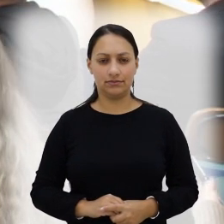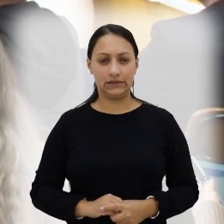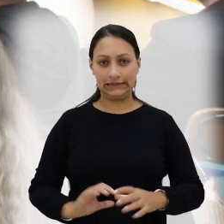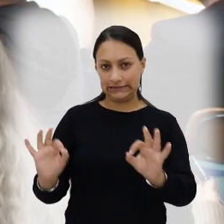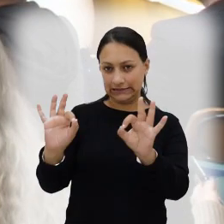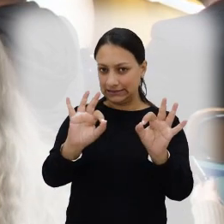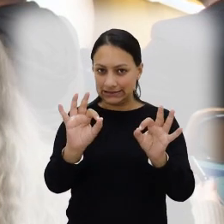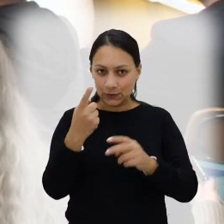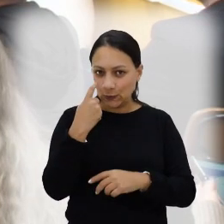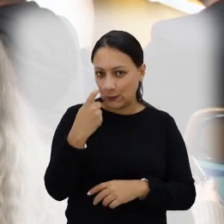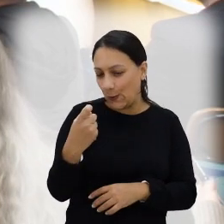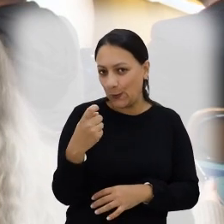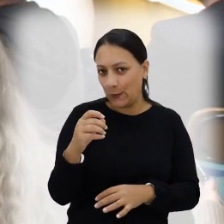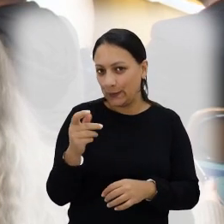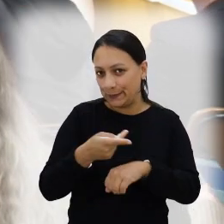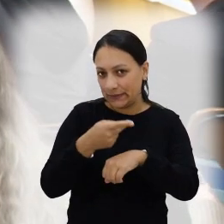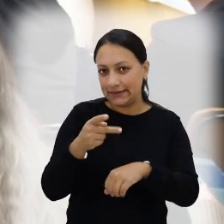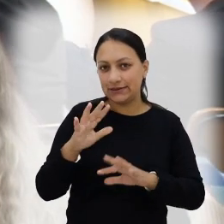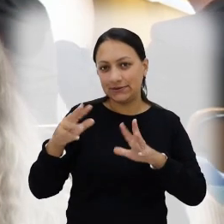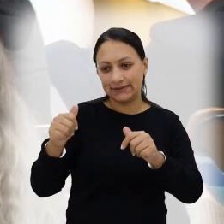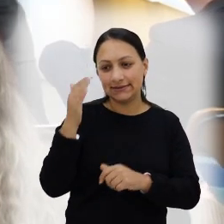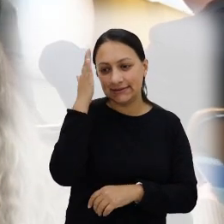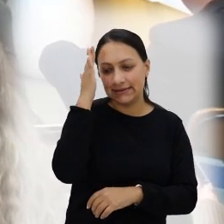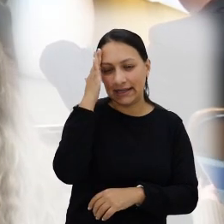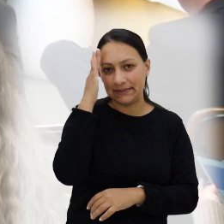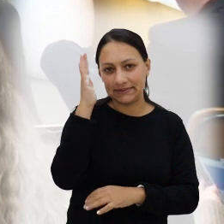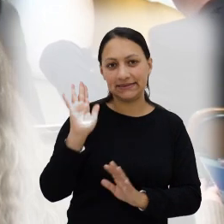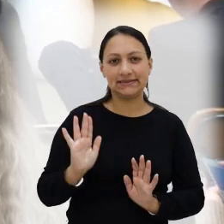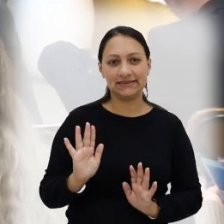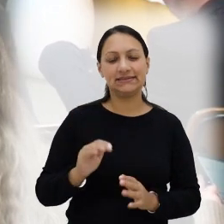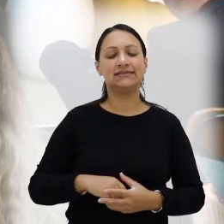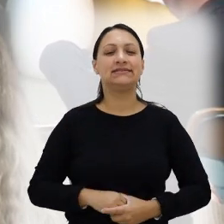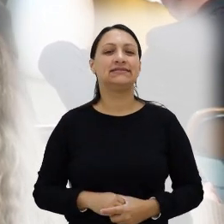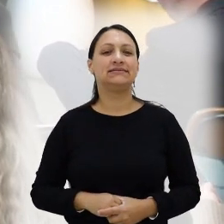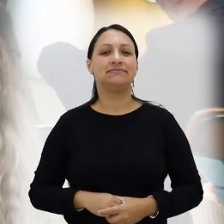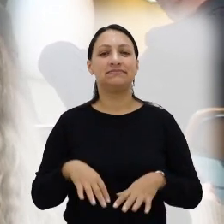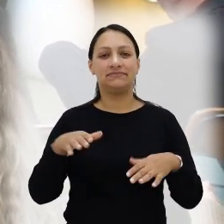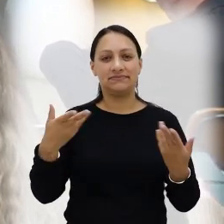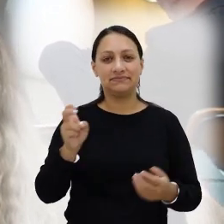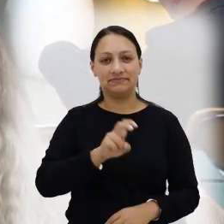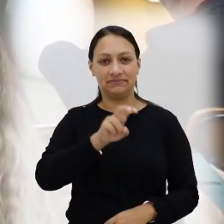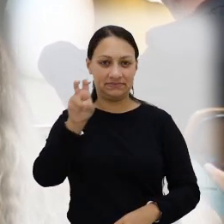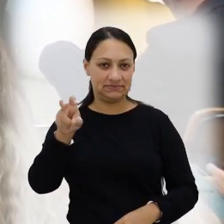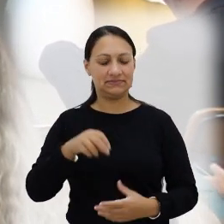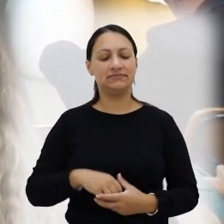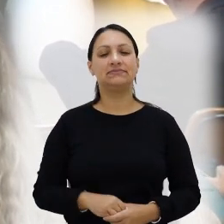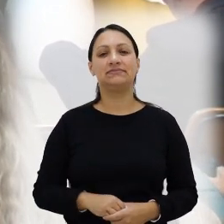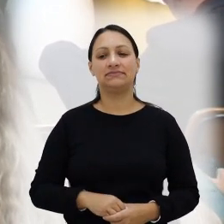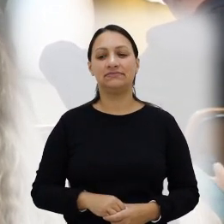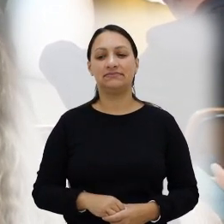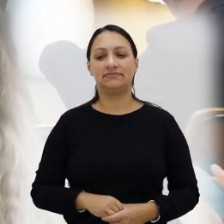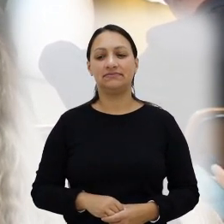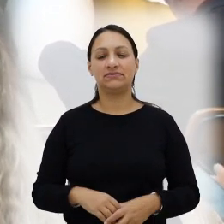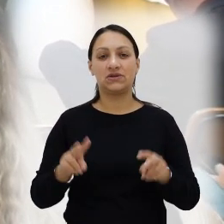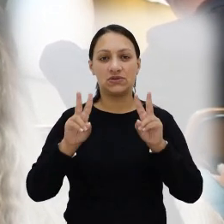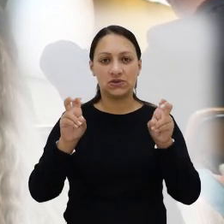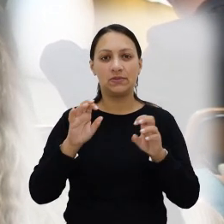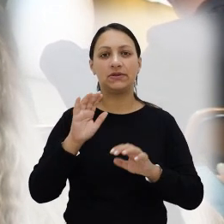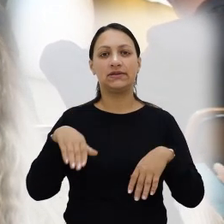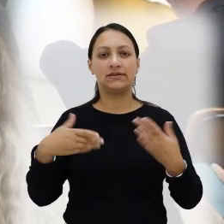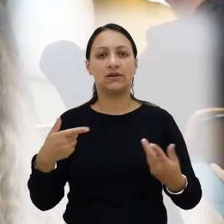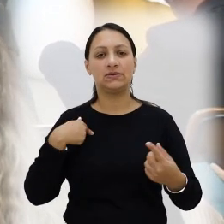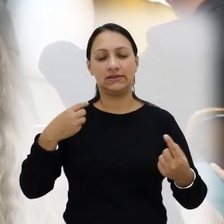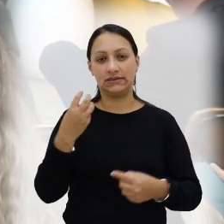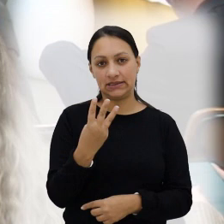Ninguém está curioso para a premiação, né? Todo mundo sabe, devem ter lido o edital, né? Então, pulamos. Monitoramento de desempenho, já falei ali, então, são 3